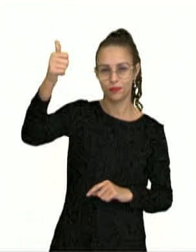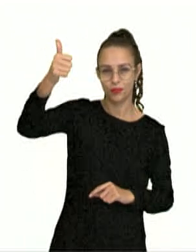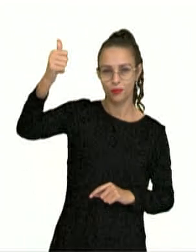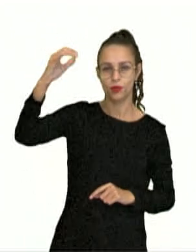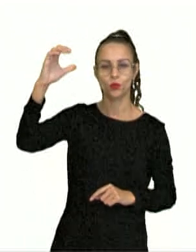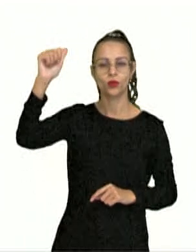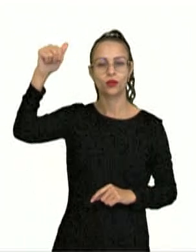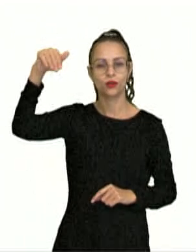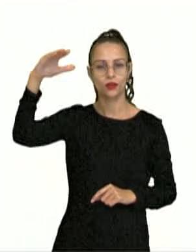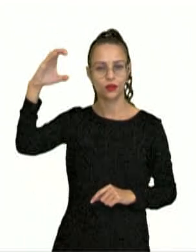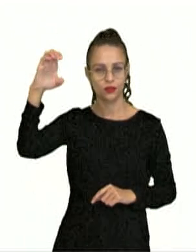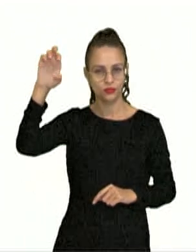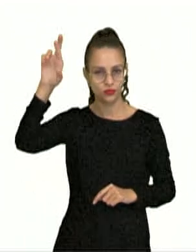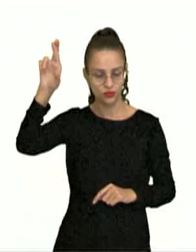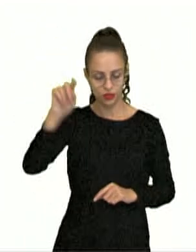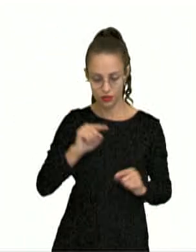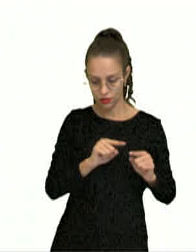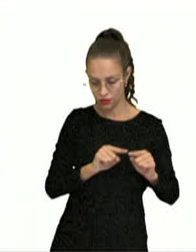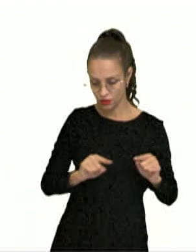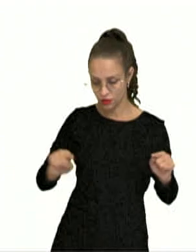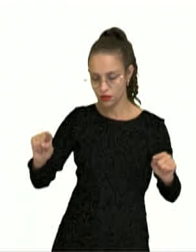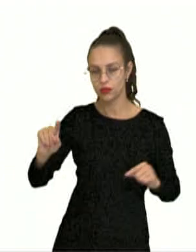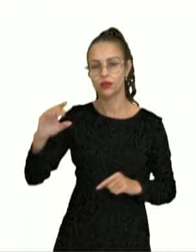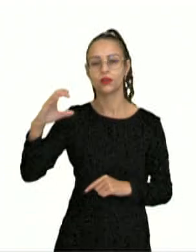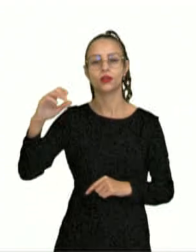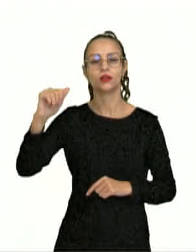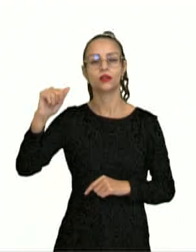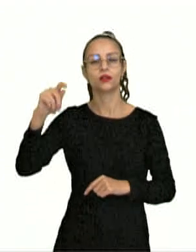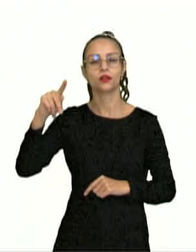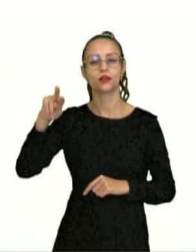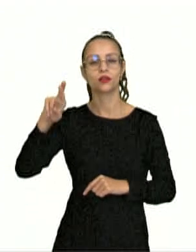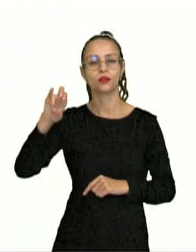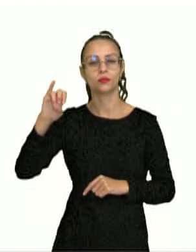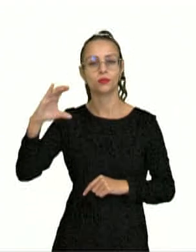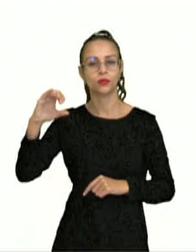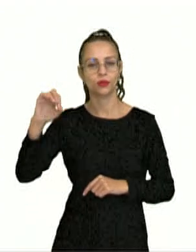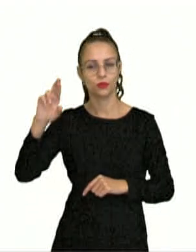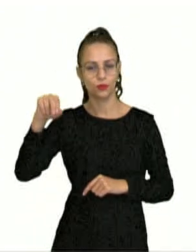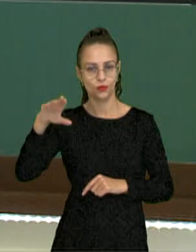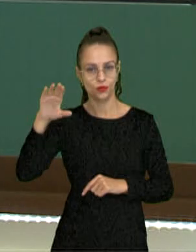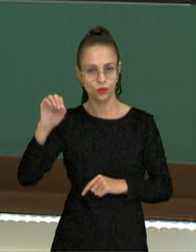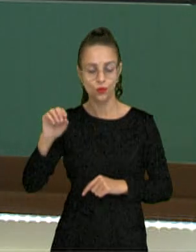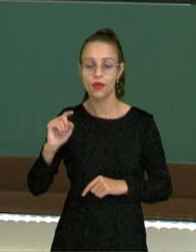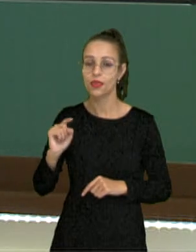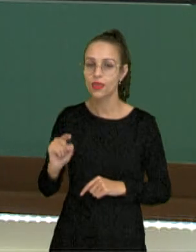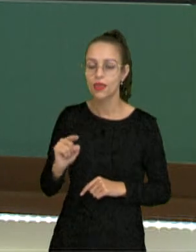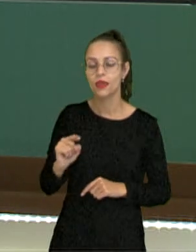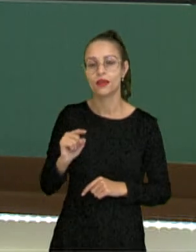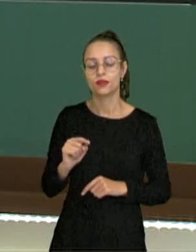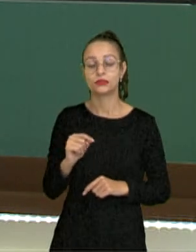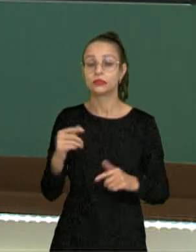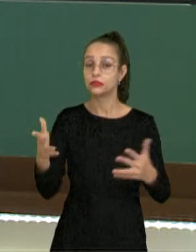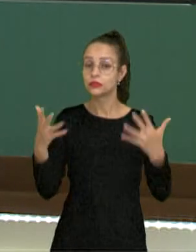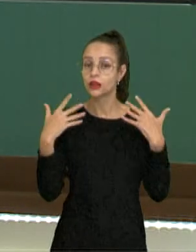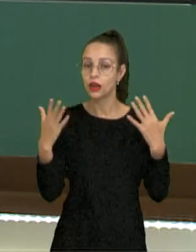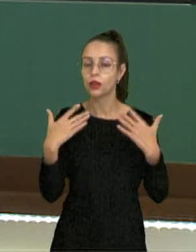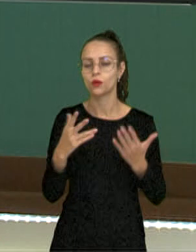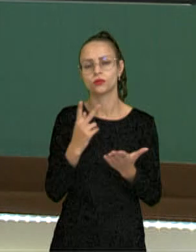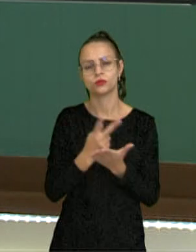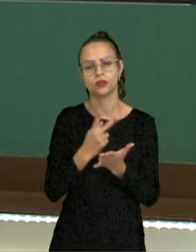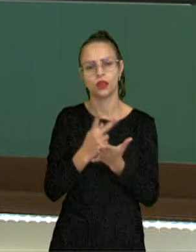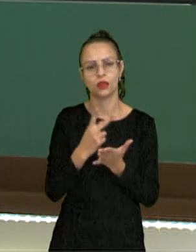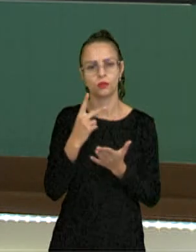né? É a zona intertropical. Aqui, pessoal, as temperaturas são altas ao longo de todo o ano. Mesmo